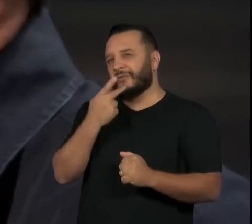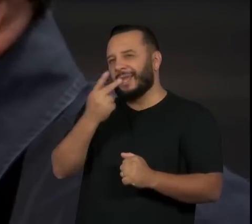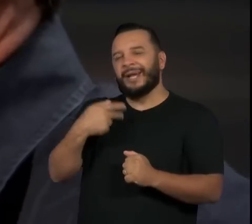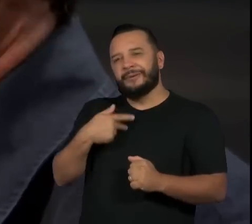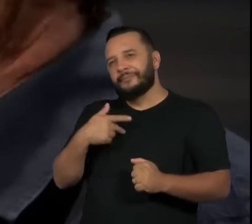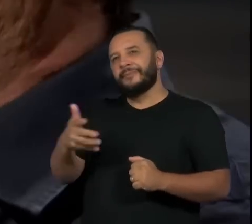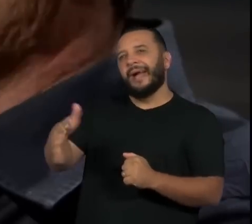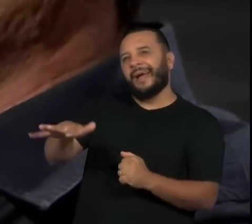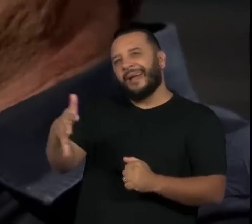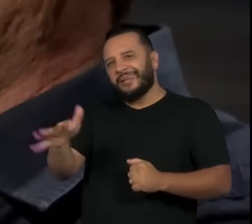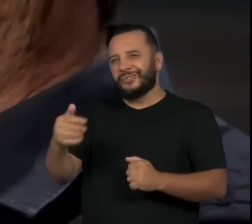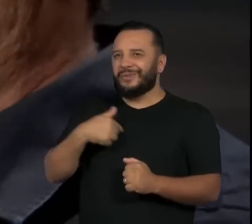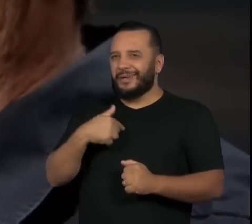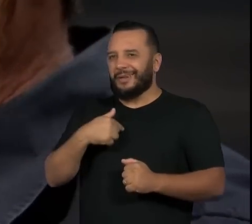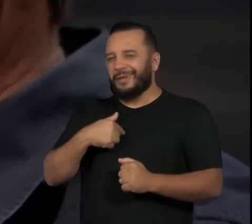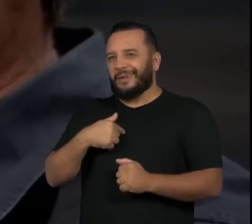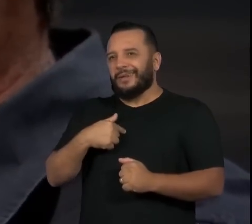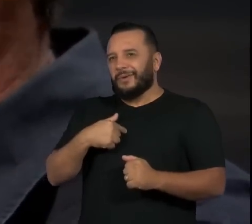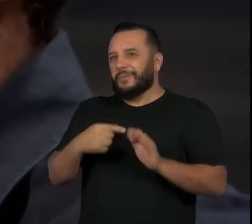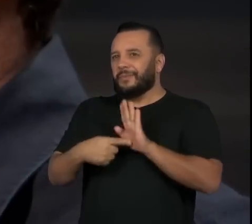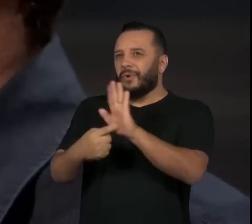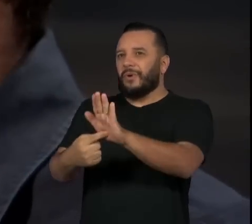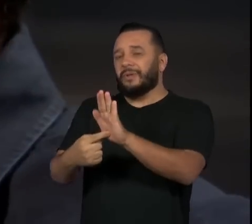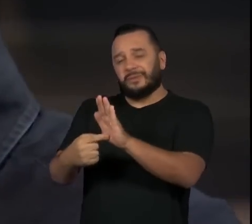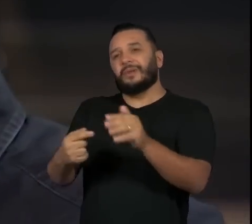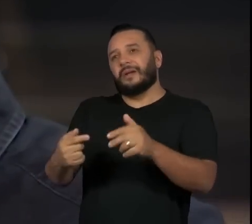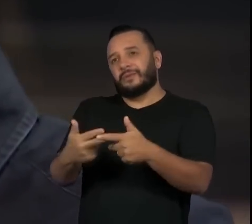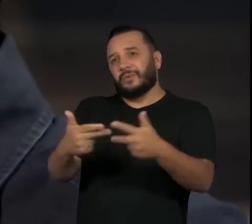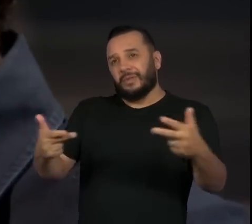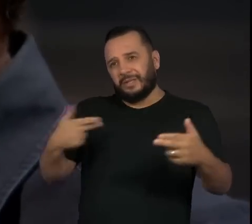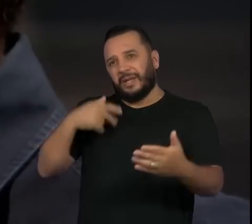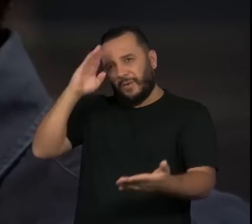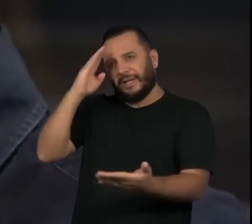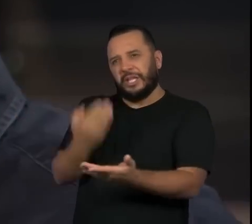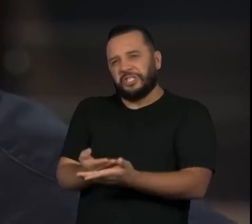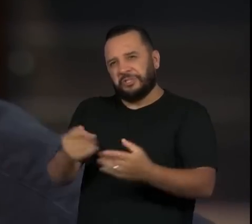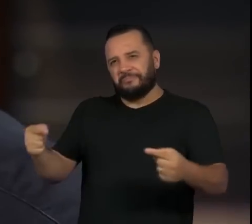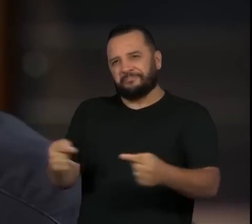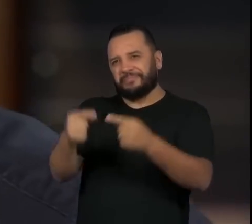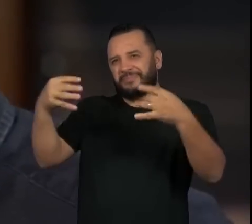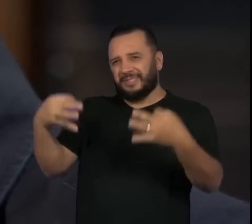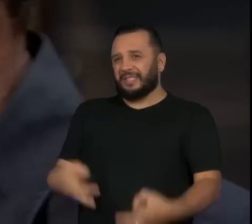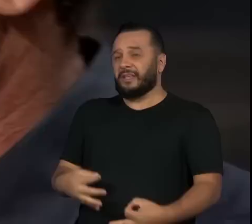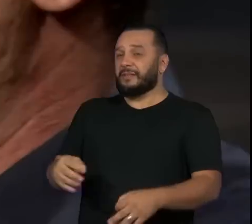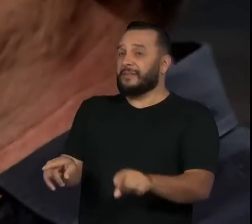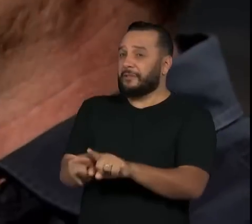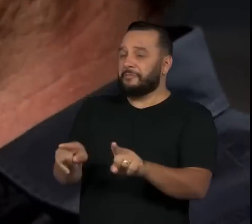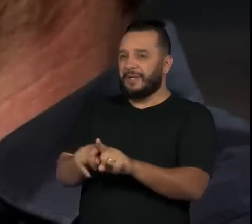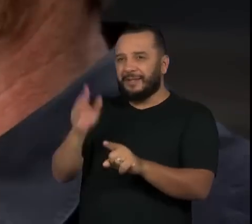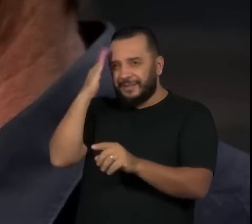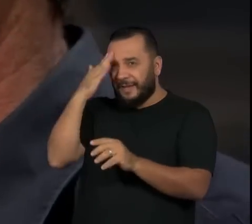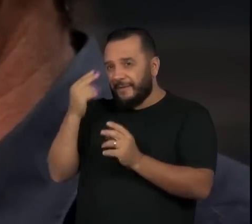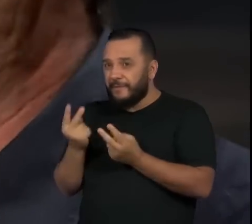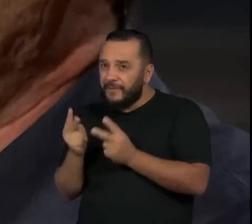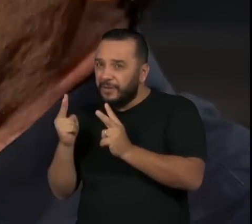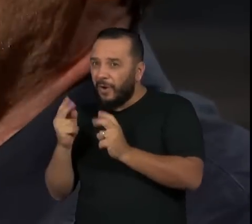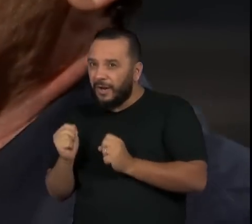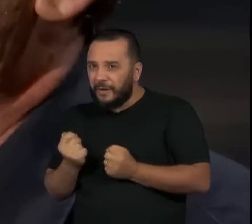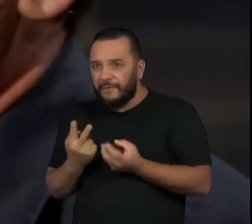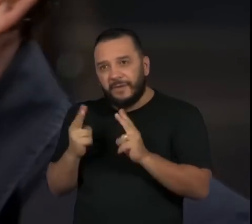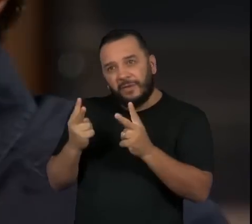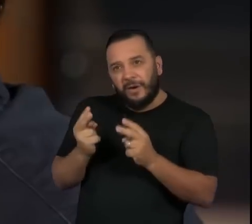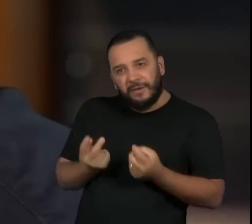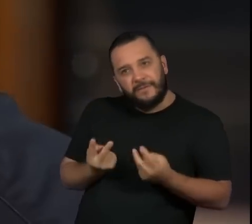medíocre. Eu aponto para o que eu acho que é ideal e sei que as pequenas vitórias, apontando para esse lugar,